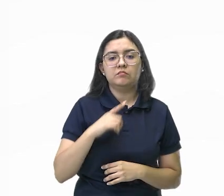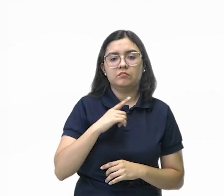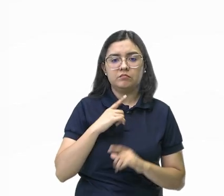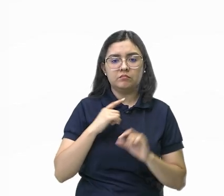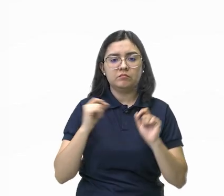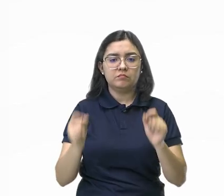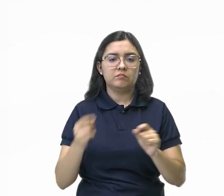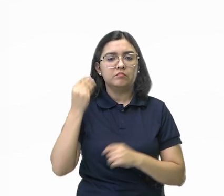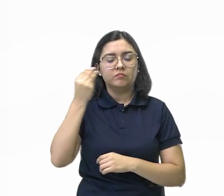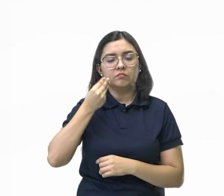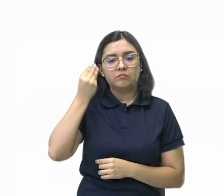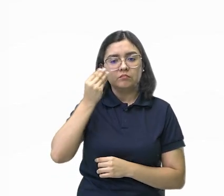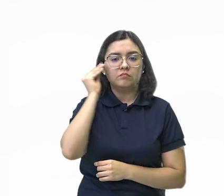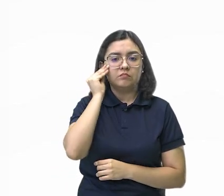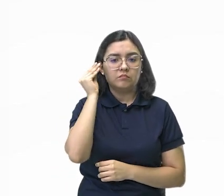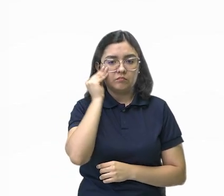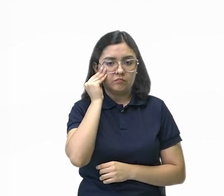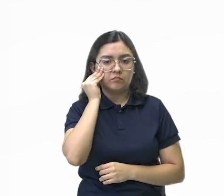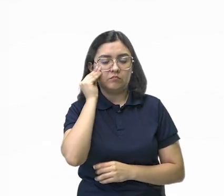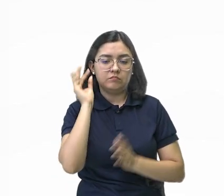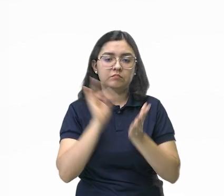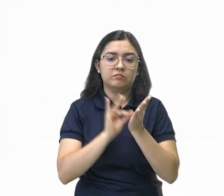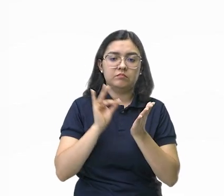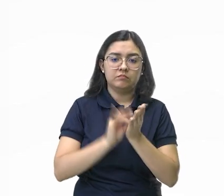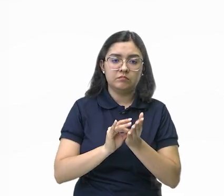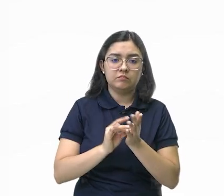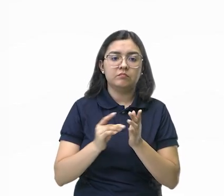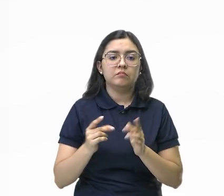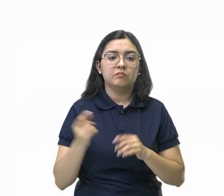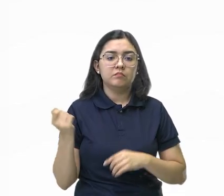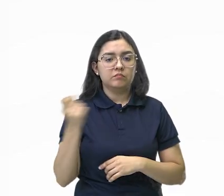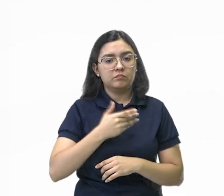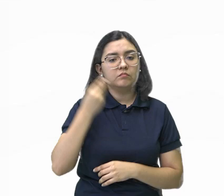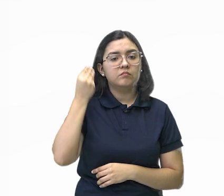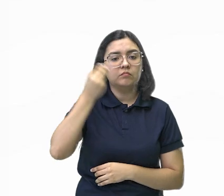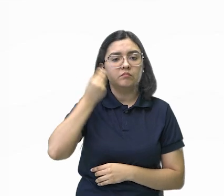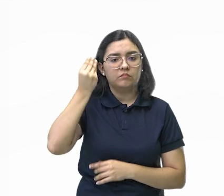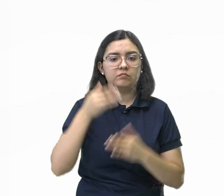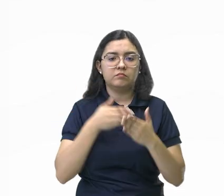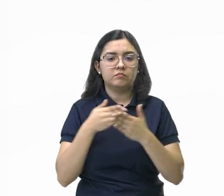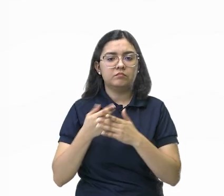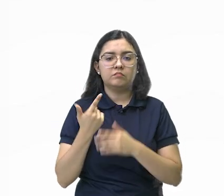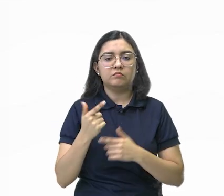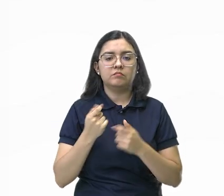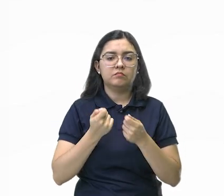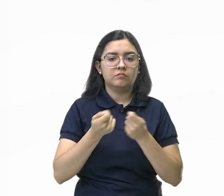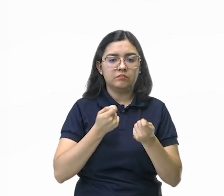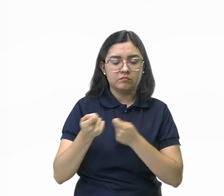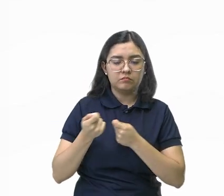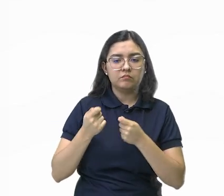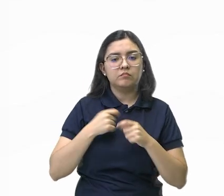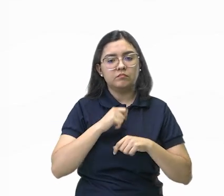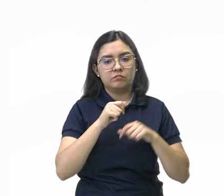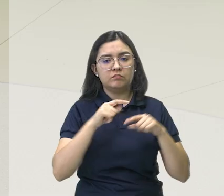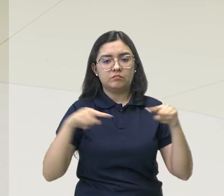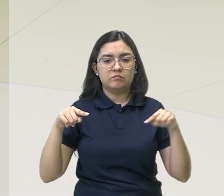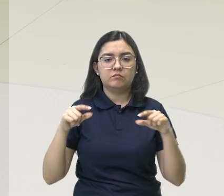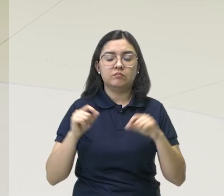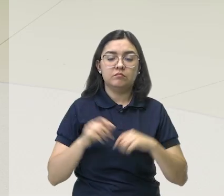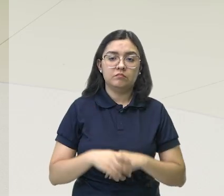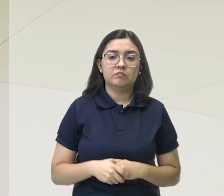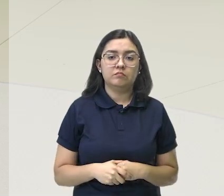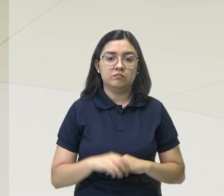menos artificiais que o método experimental e suas limitações, não há controle das variáveis